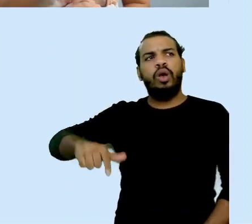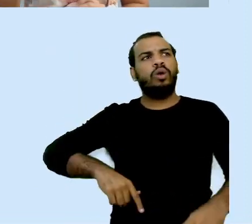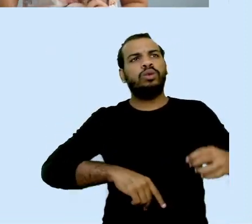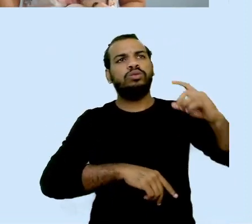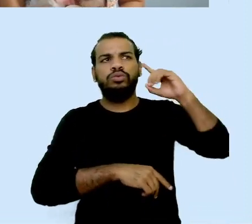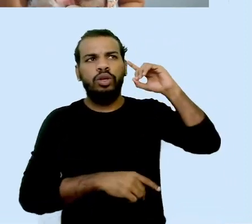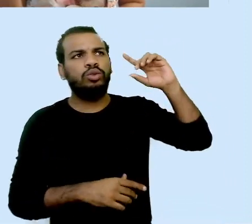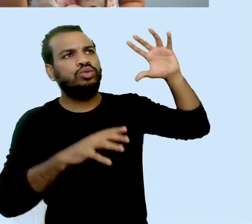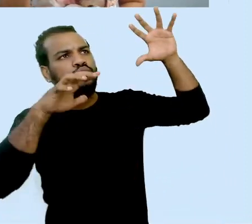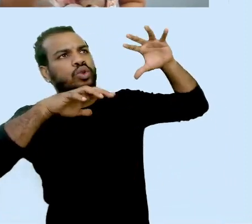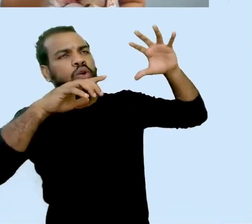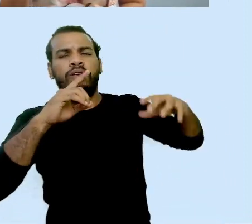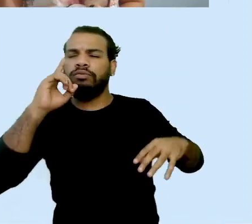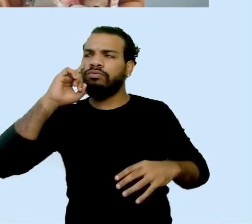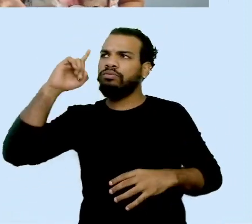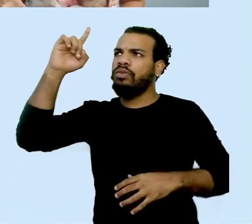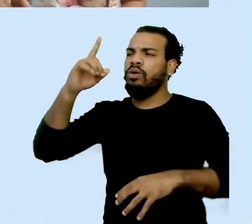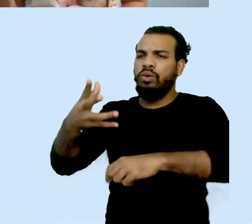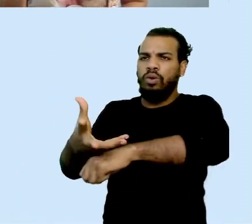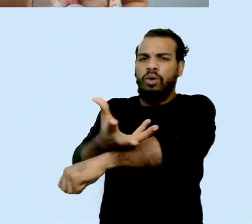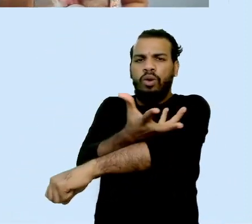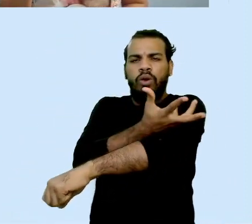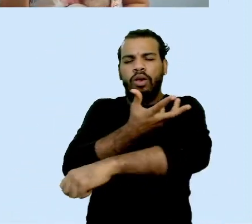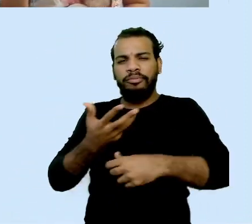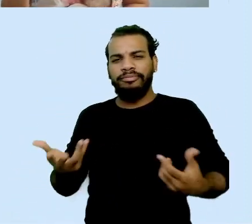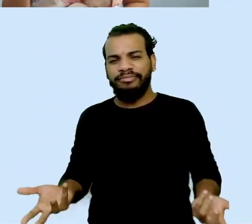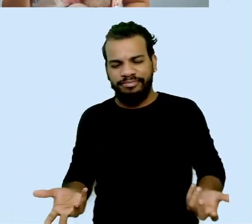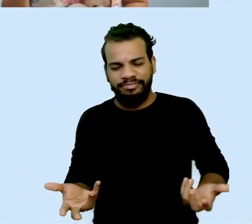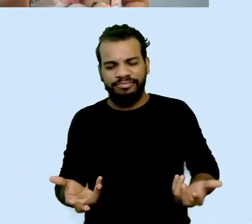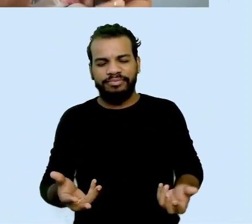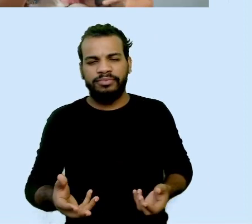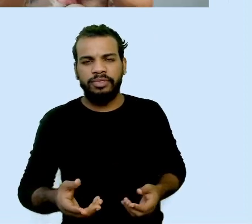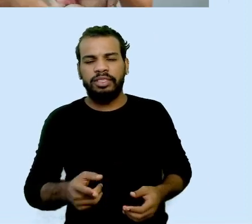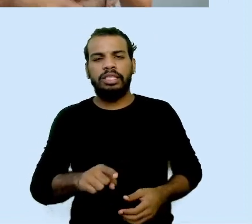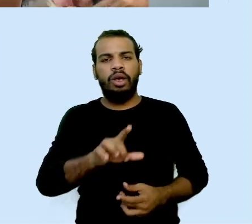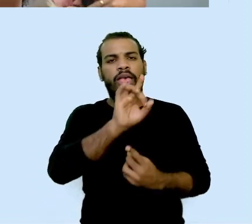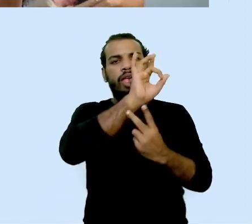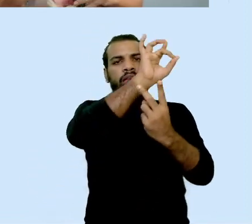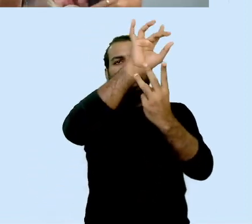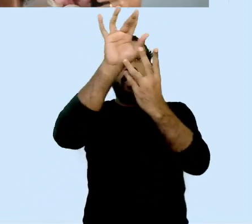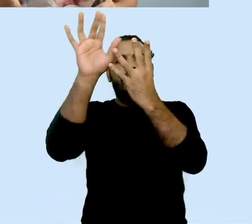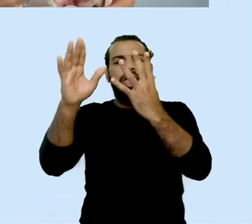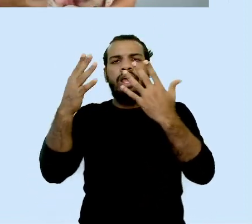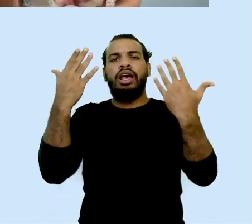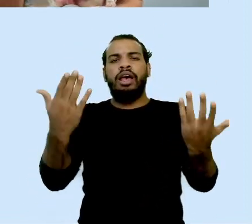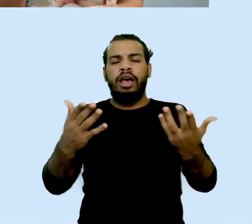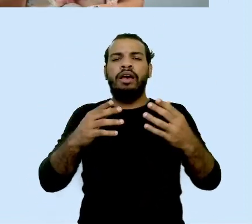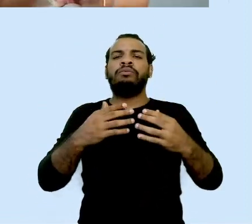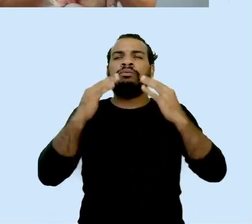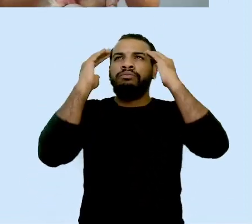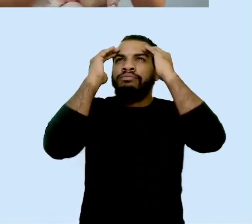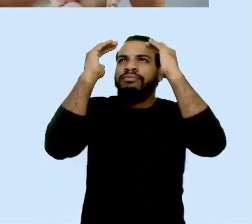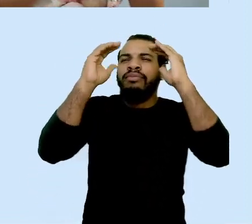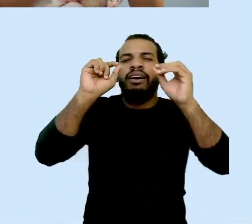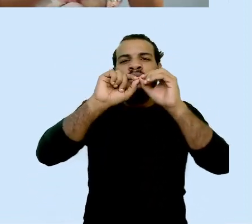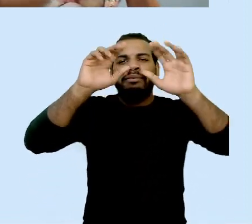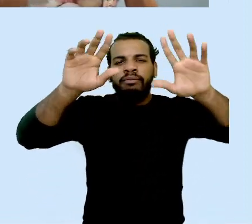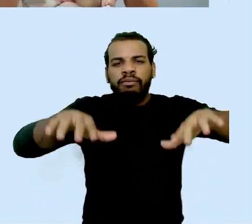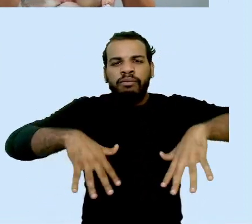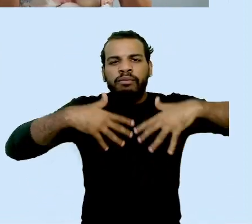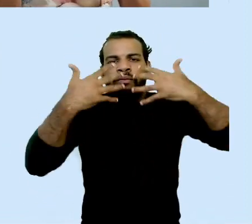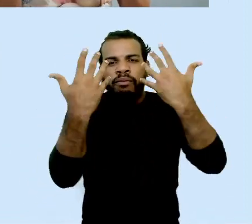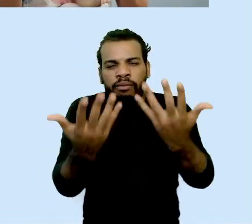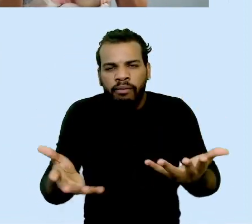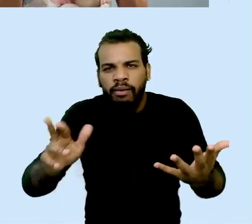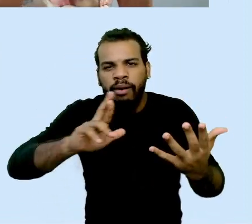todos esses deuses aí estavam configurados para que os rituais fossem em honra a esses deuses. E aí a música,